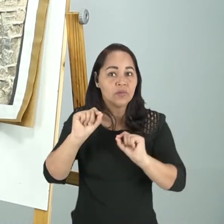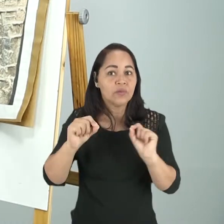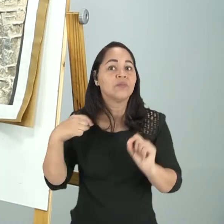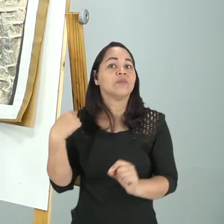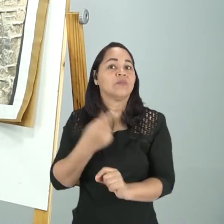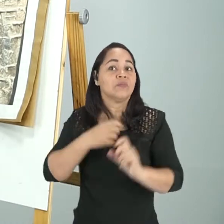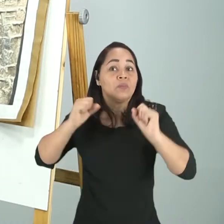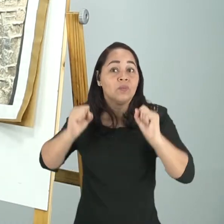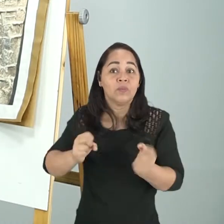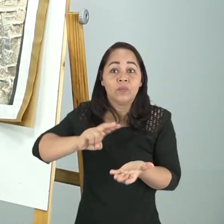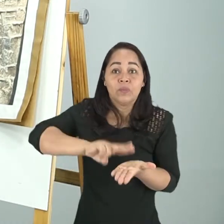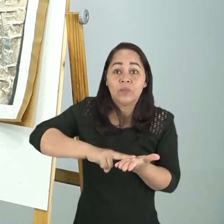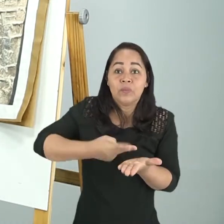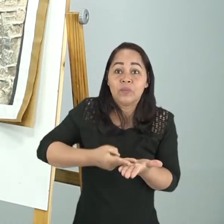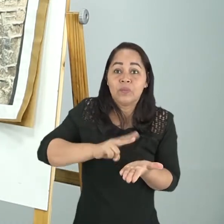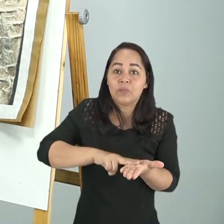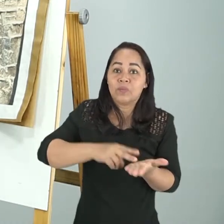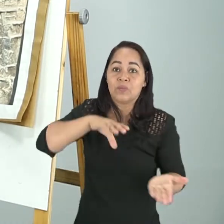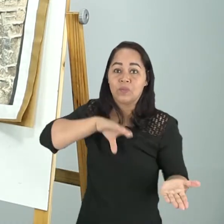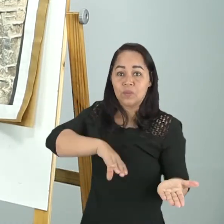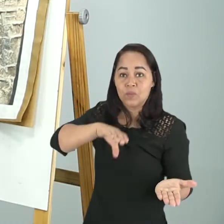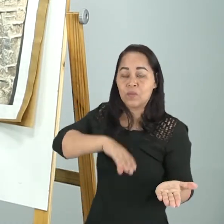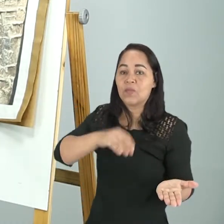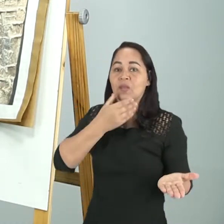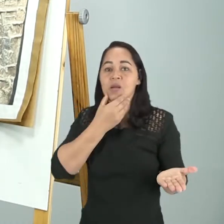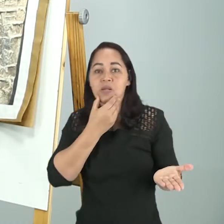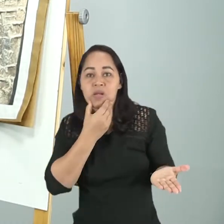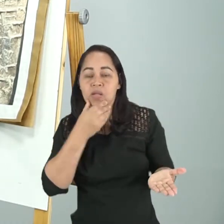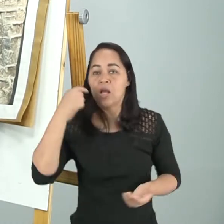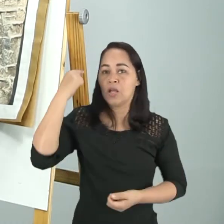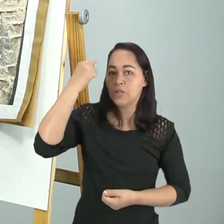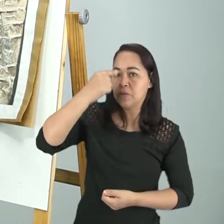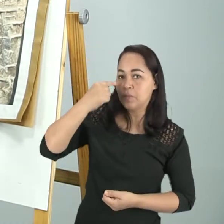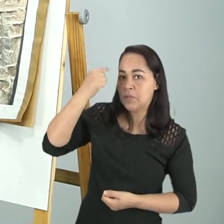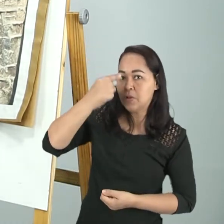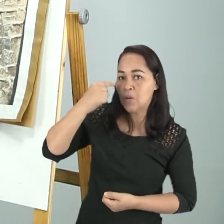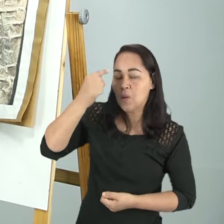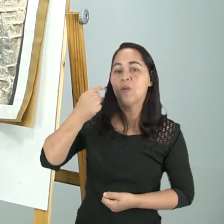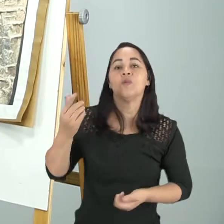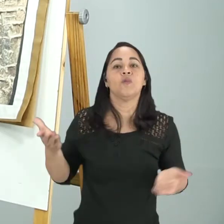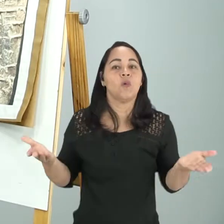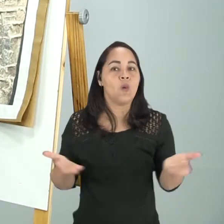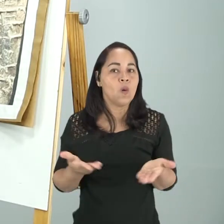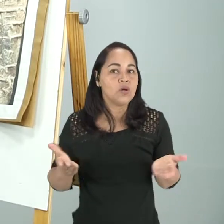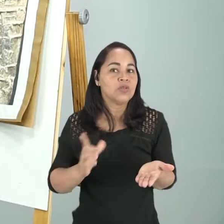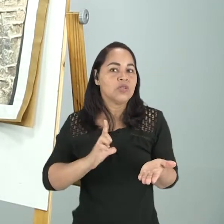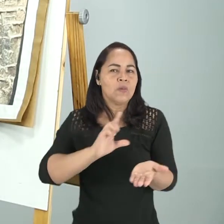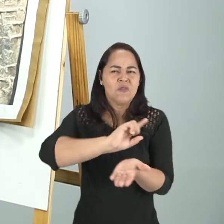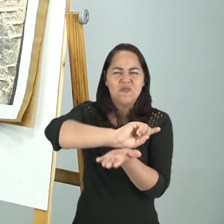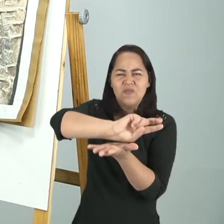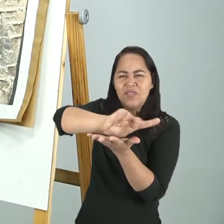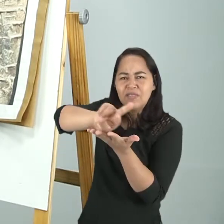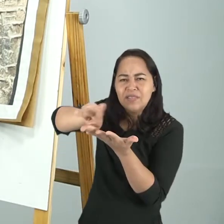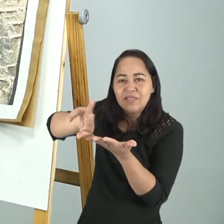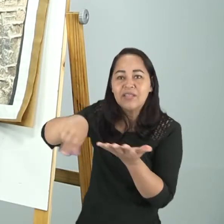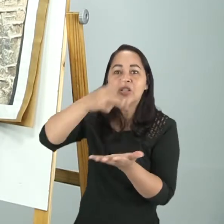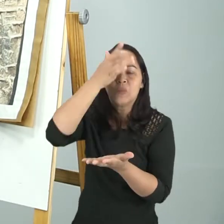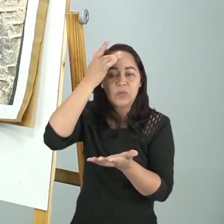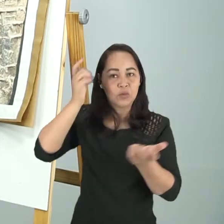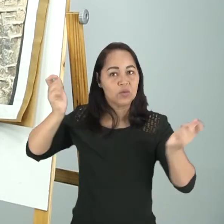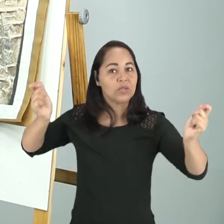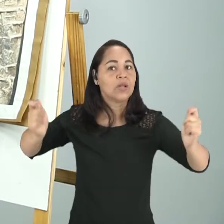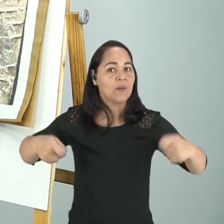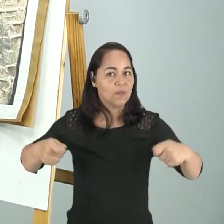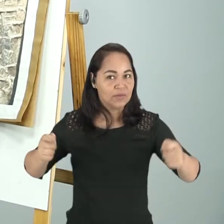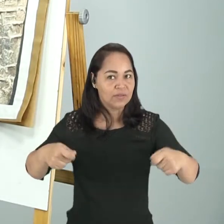podemos traduzir tanto do português para o inglês, para o espanhol. Hoje nós temos uma variedade de pessoas capacitadas, pessoas que